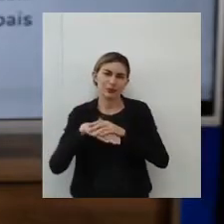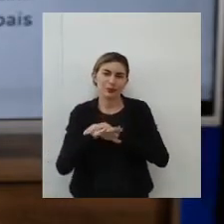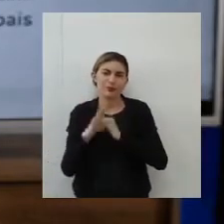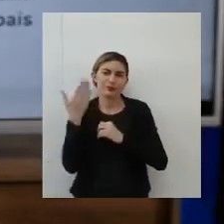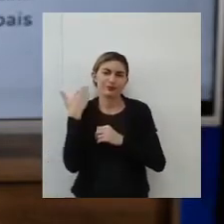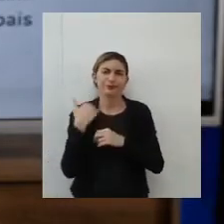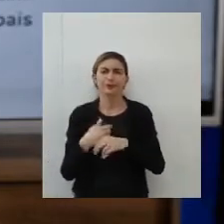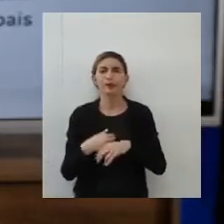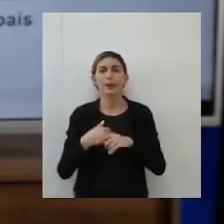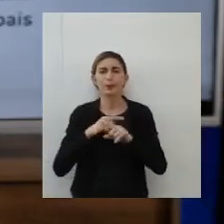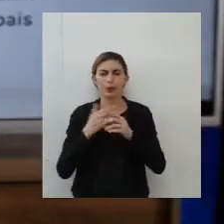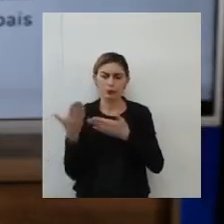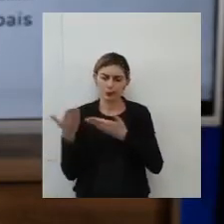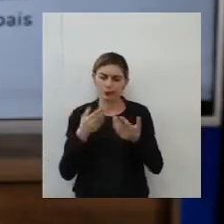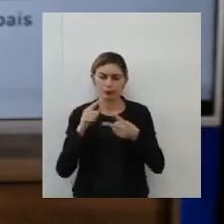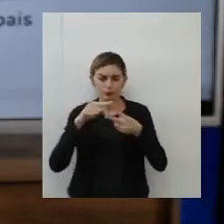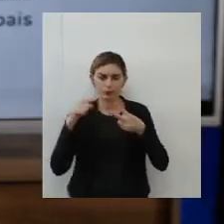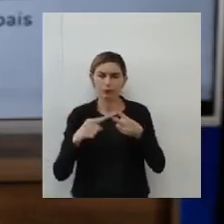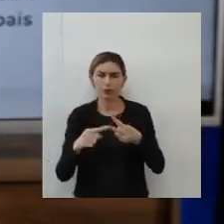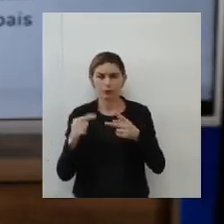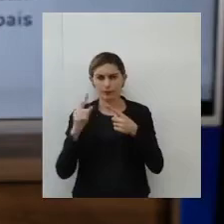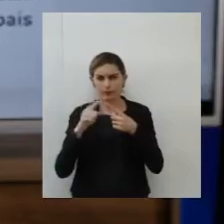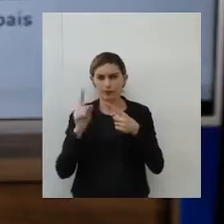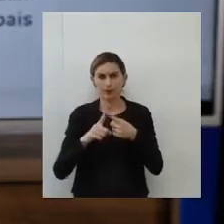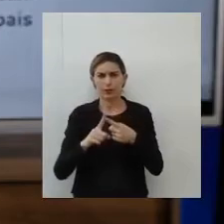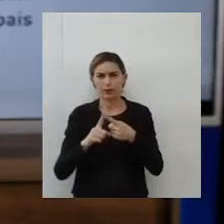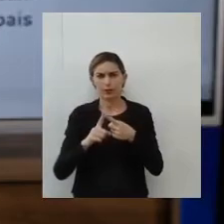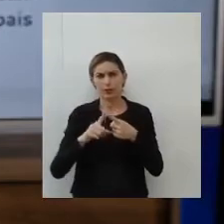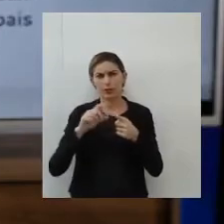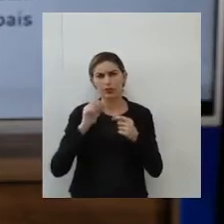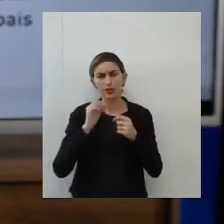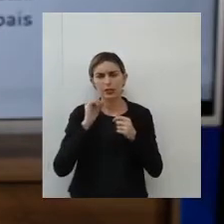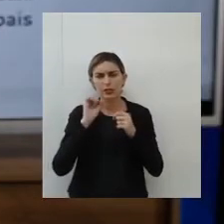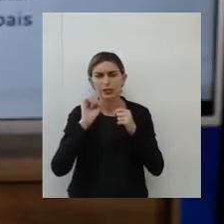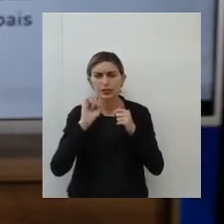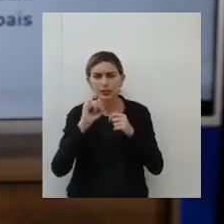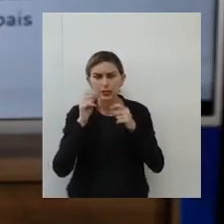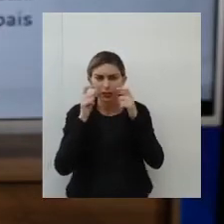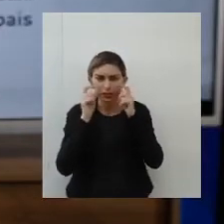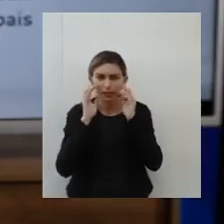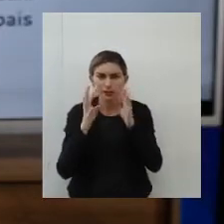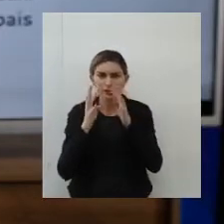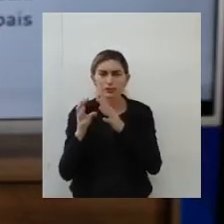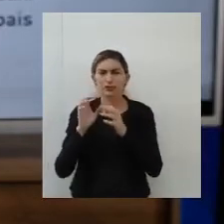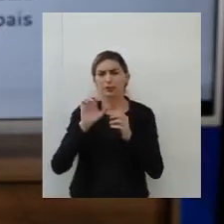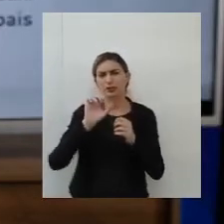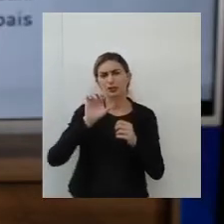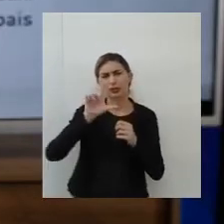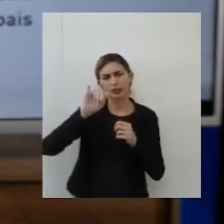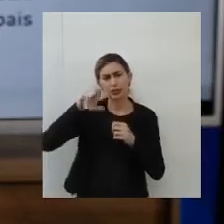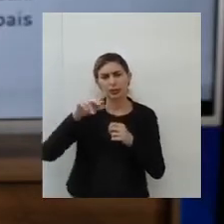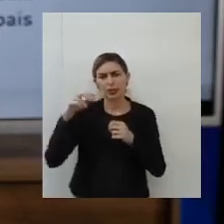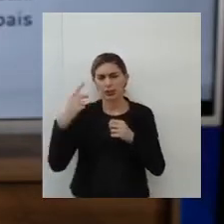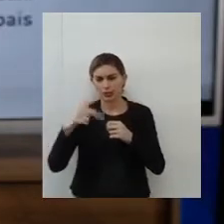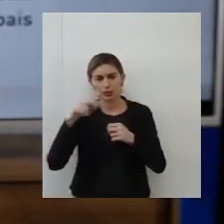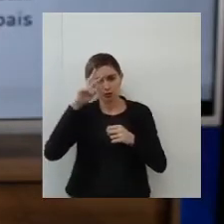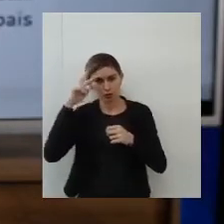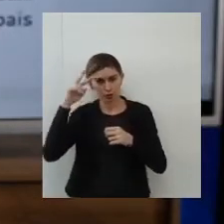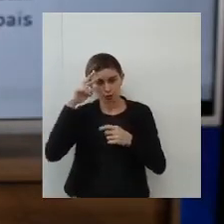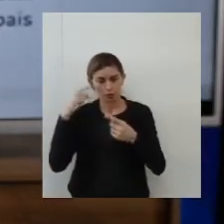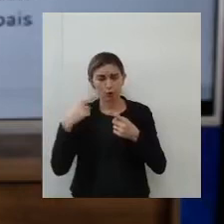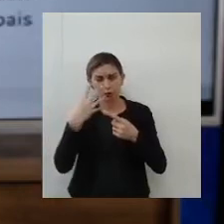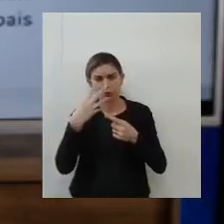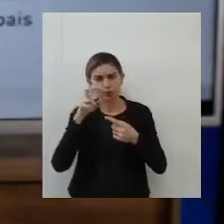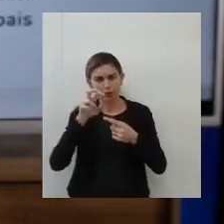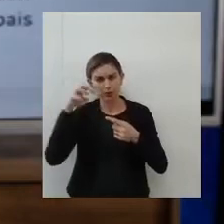convido a conhecer 2 canais. O primeiro canal é Se Liga Nessa História. Ele tem lá um programa de 45